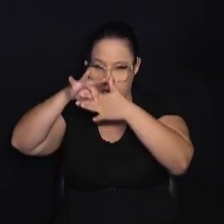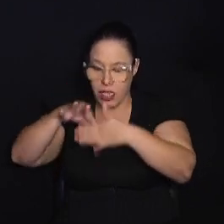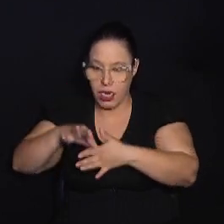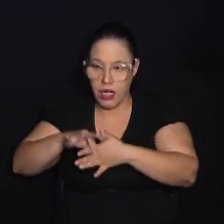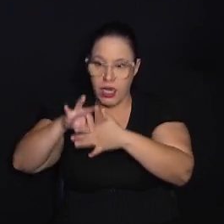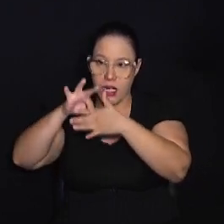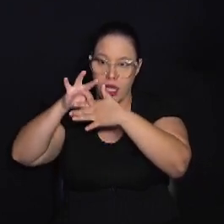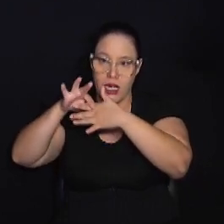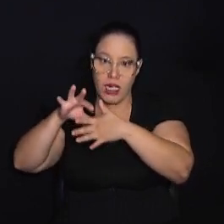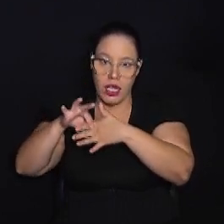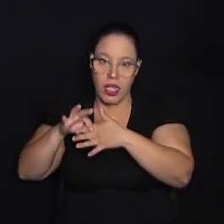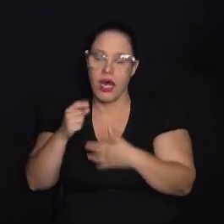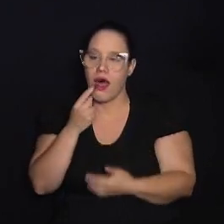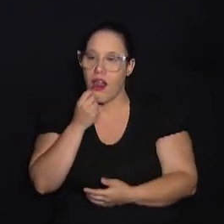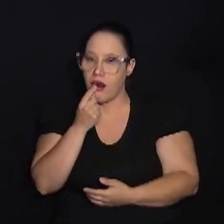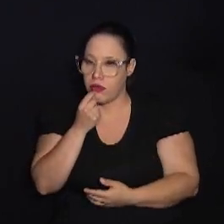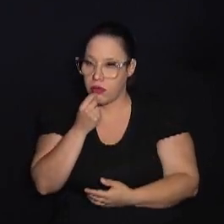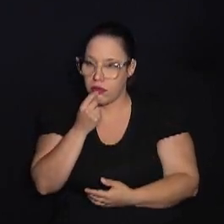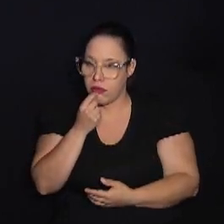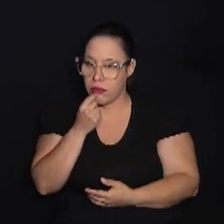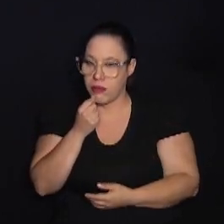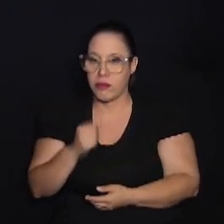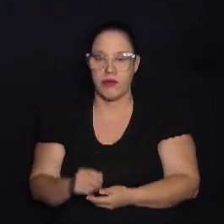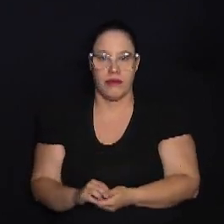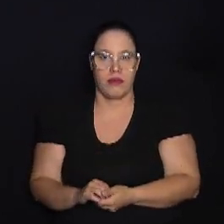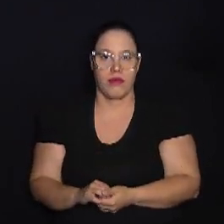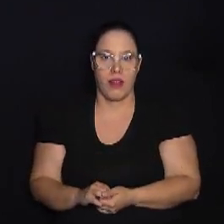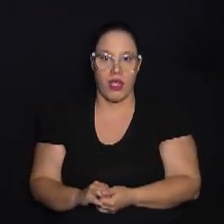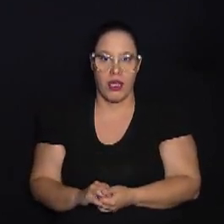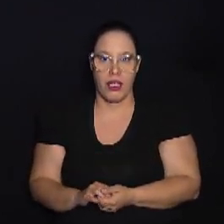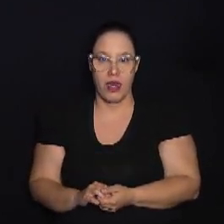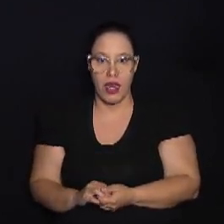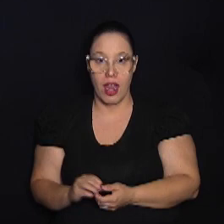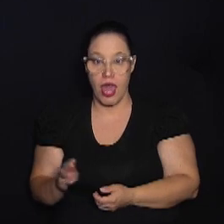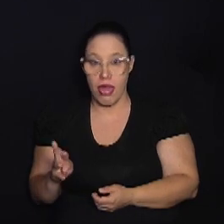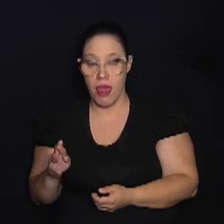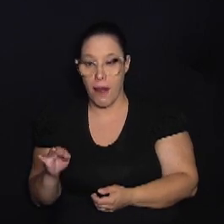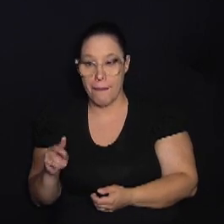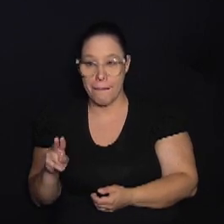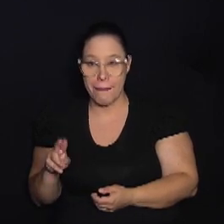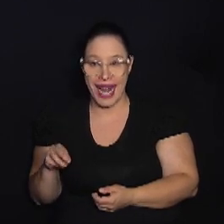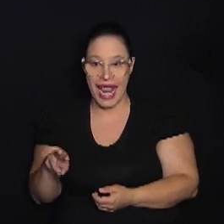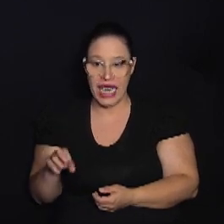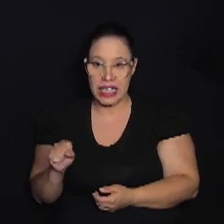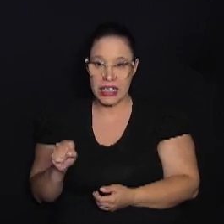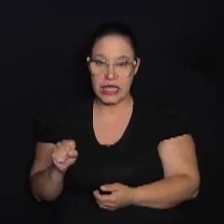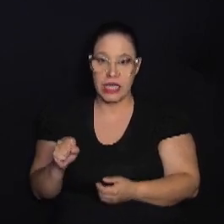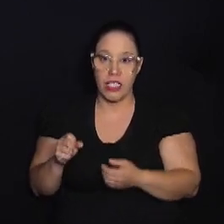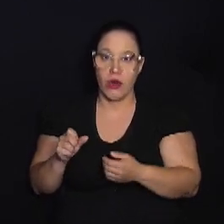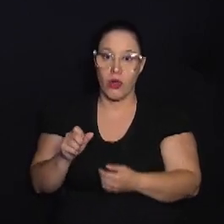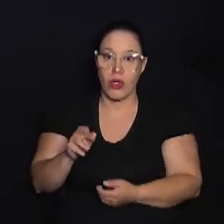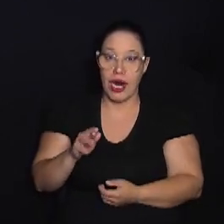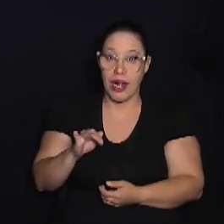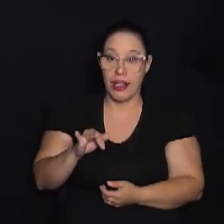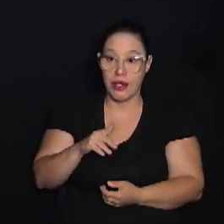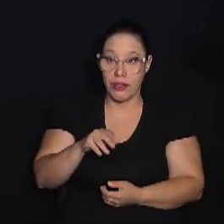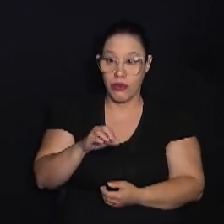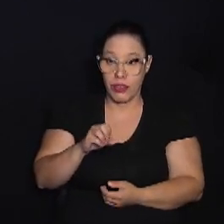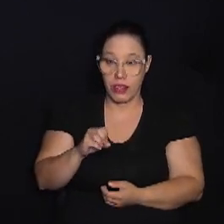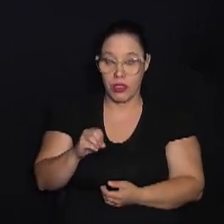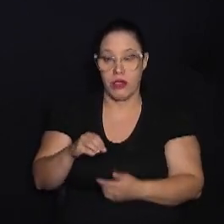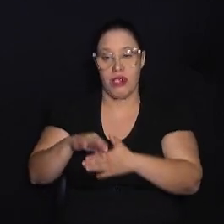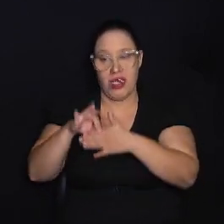assada com consumo exagerado da forma da carne assada, por exemplo, na brasa, com a queima daquele carvão na carne, isso sim, mas não a carne